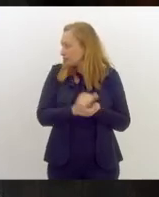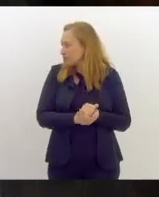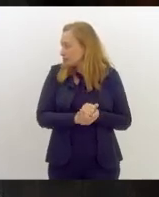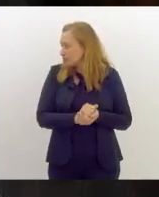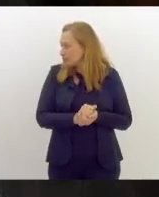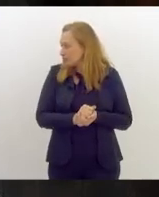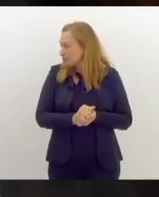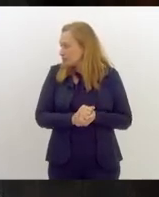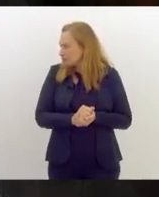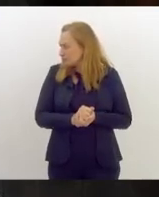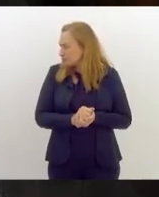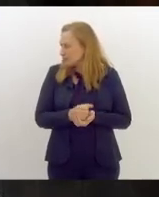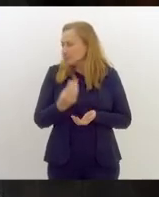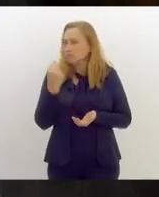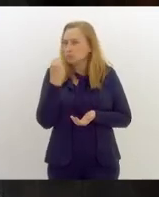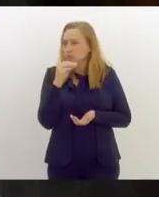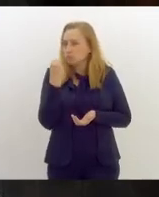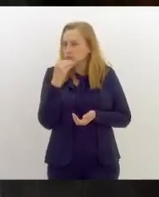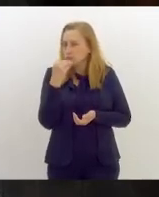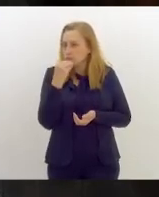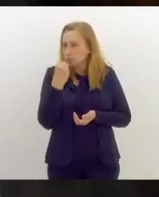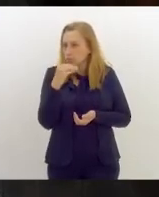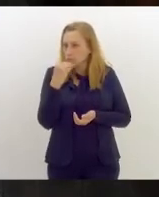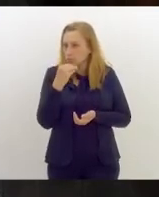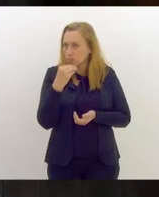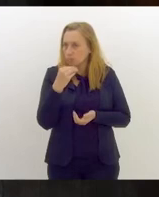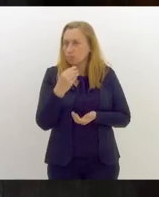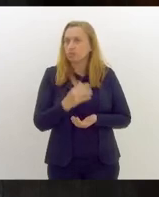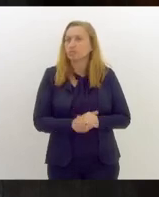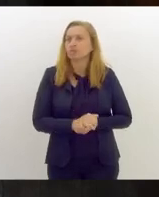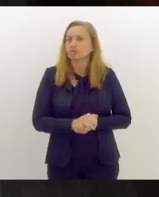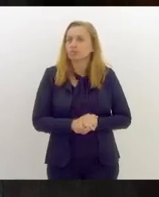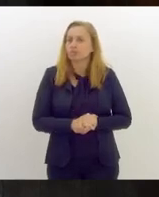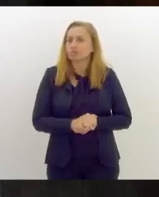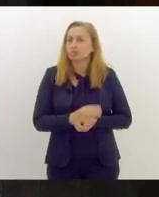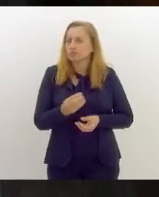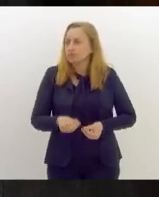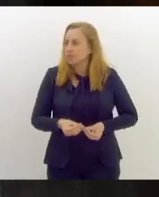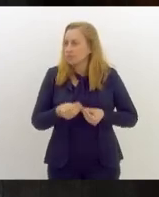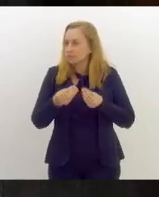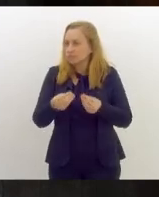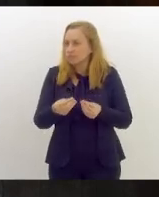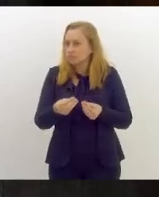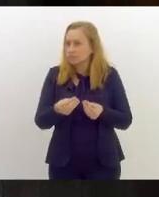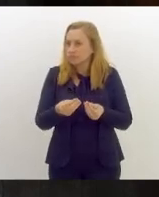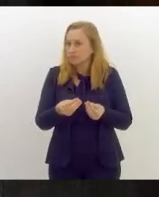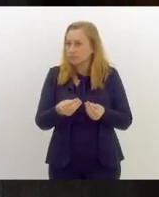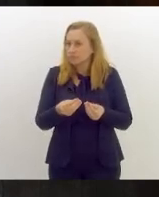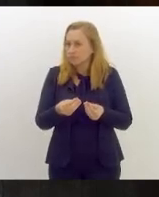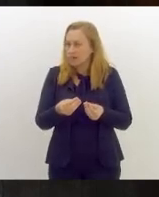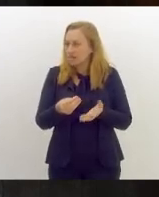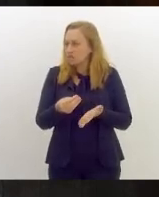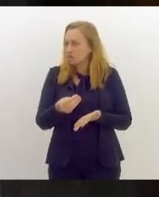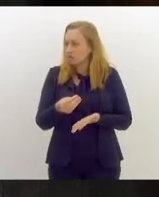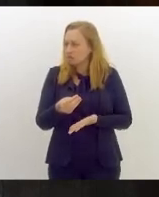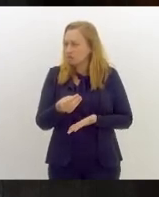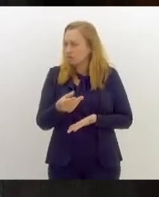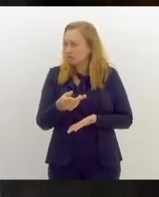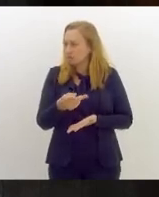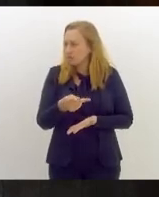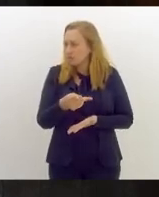do povo e entrega da mão dos acionistas que não tem ninguém do